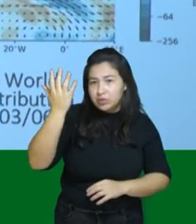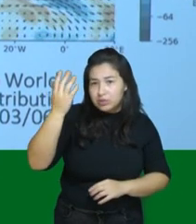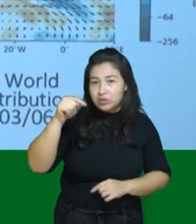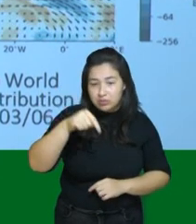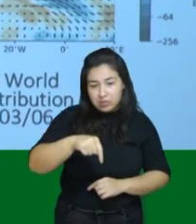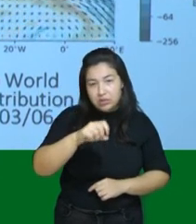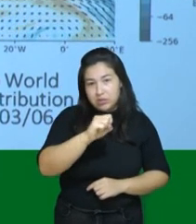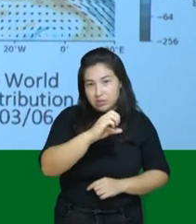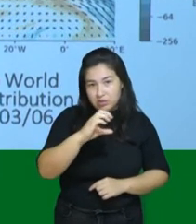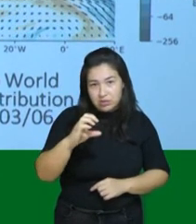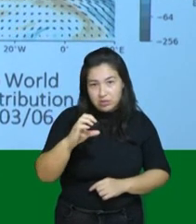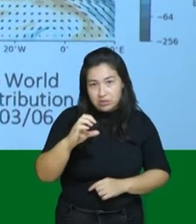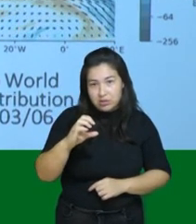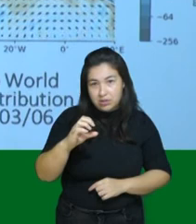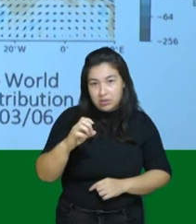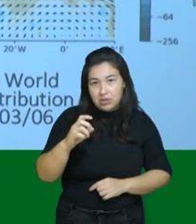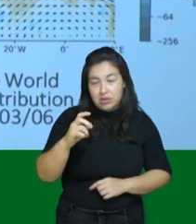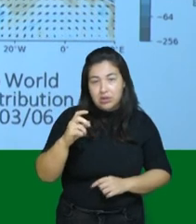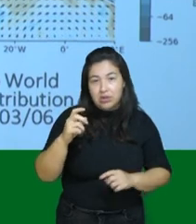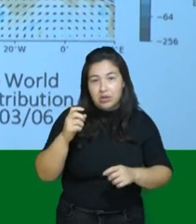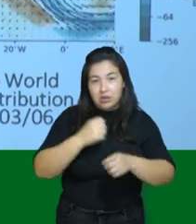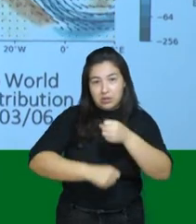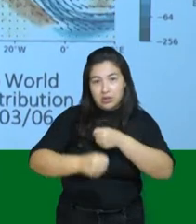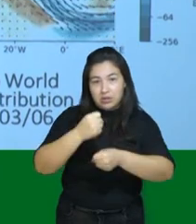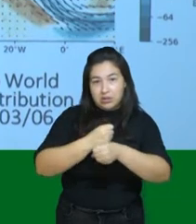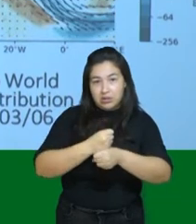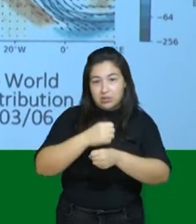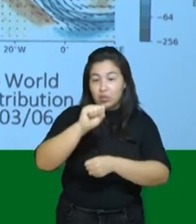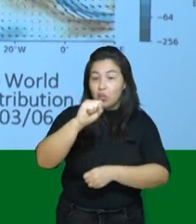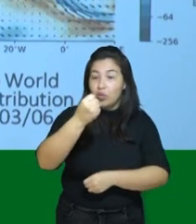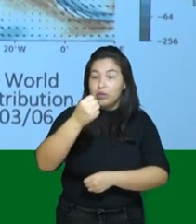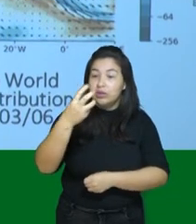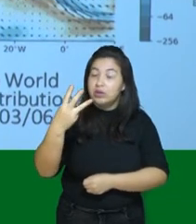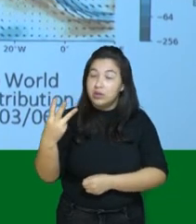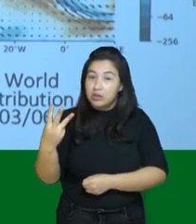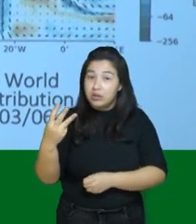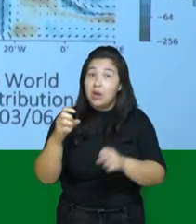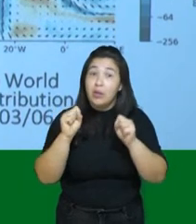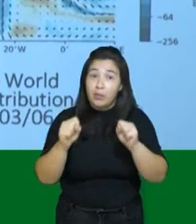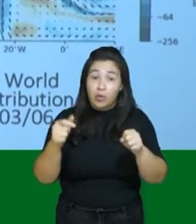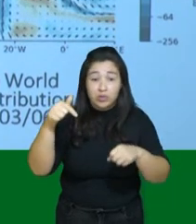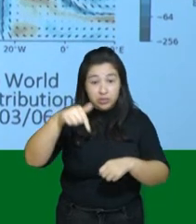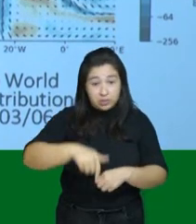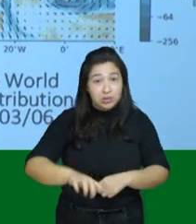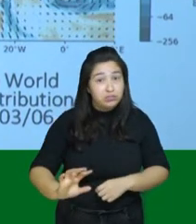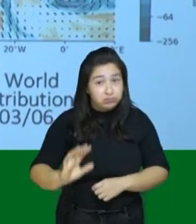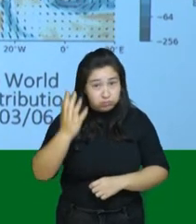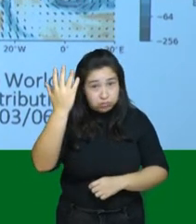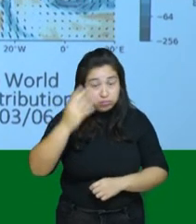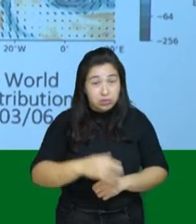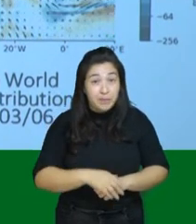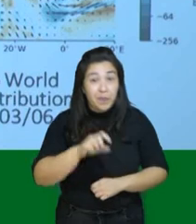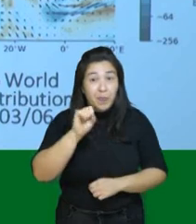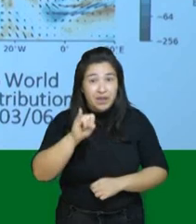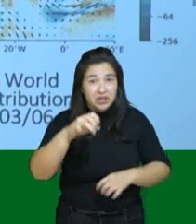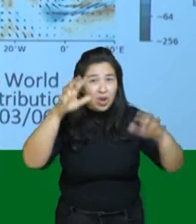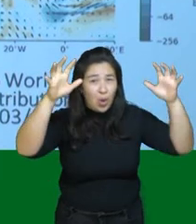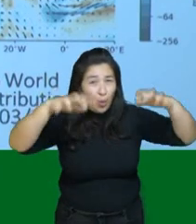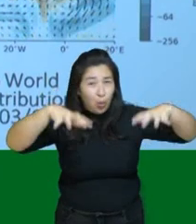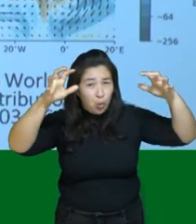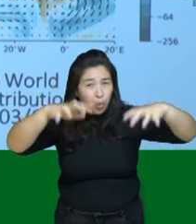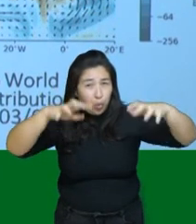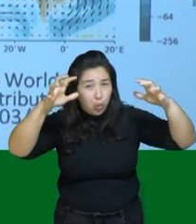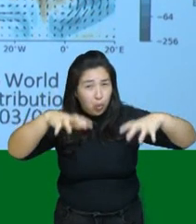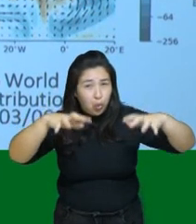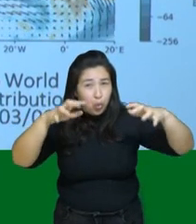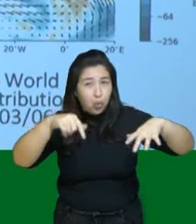estado de Santa Catarina, por exemplo, com a grande enchente de 83, e ela poderia muito bem ter acontecido aqui. Tá? E se essa chuva tivesse caído,